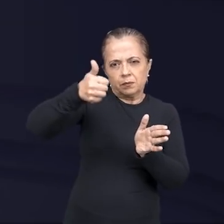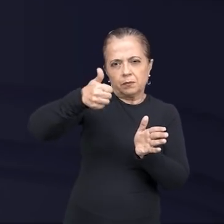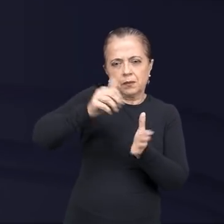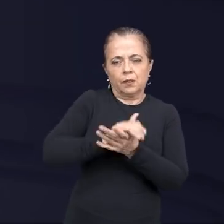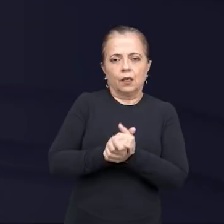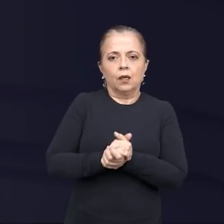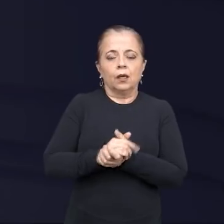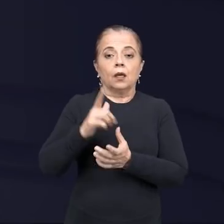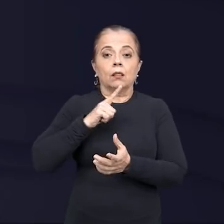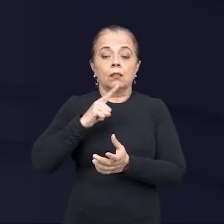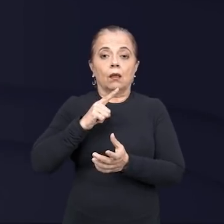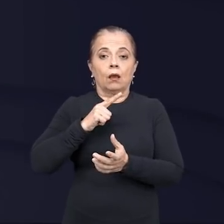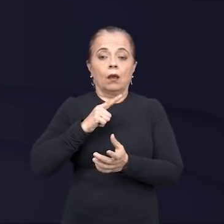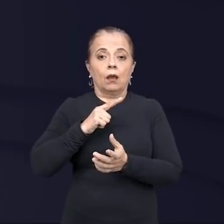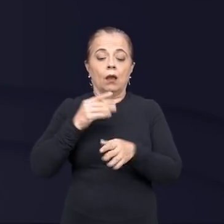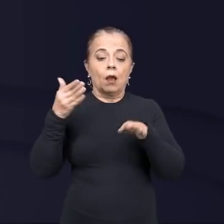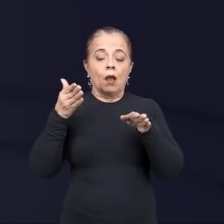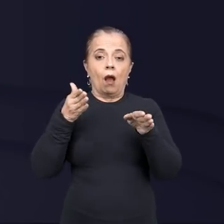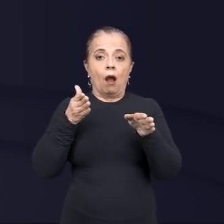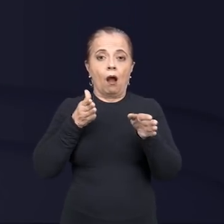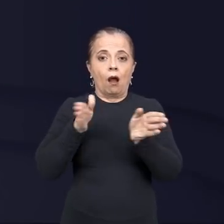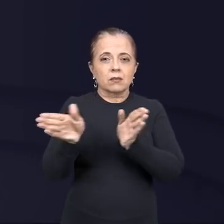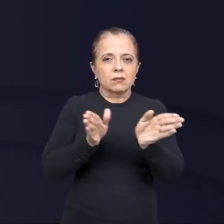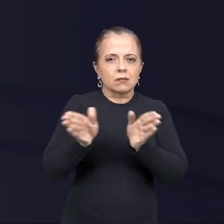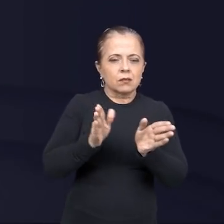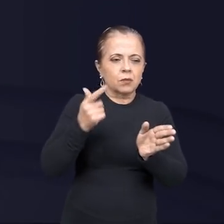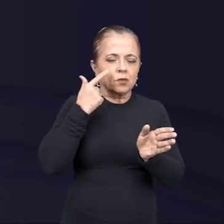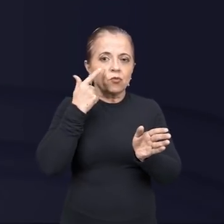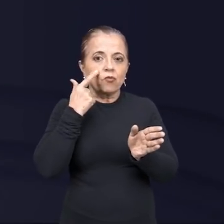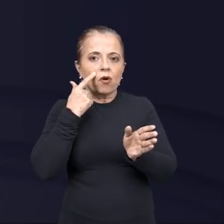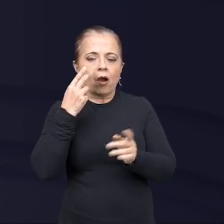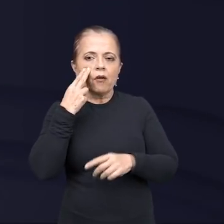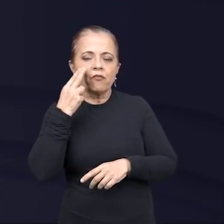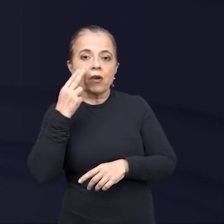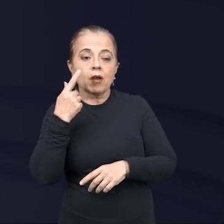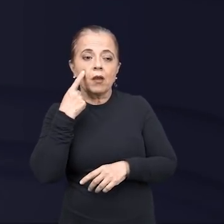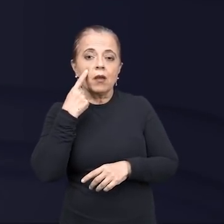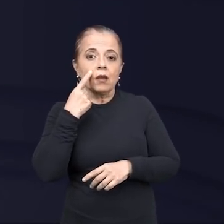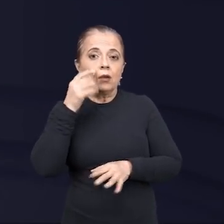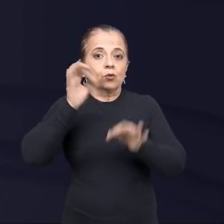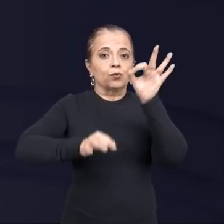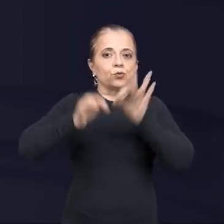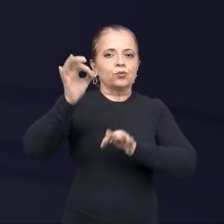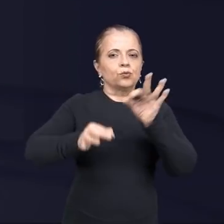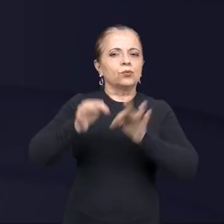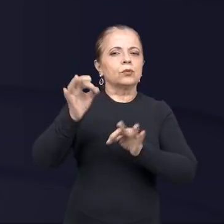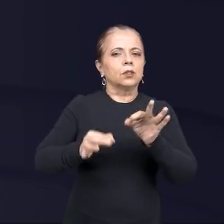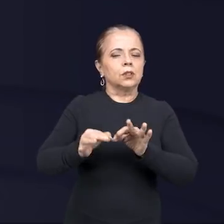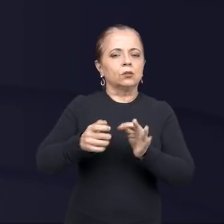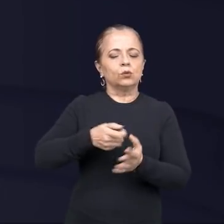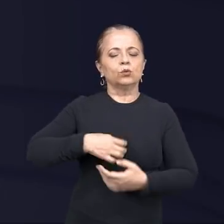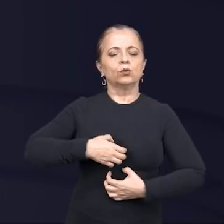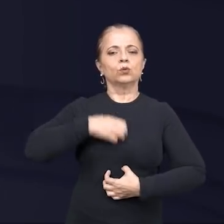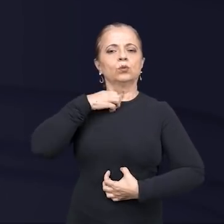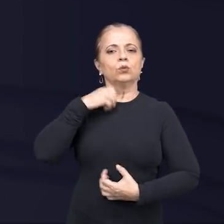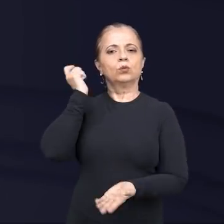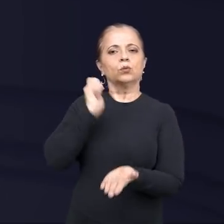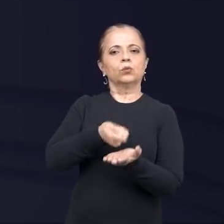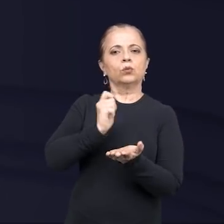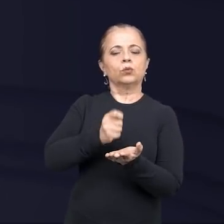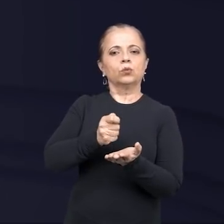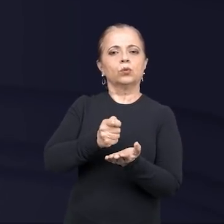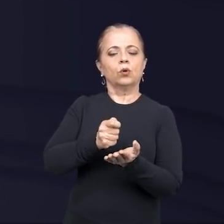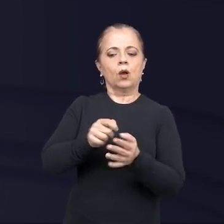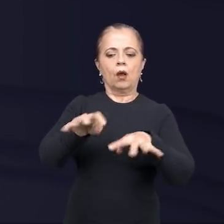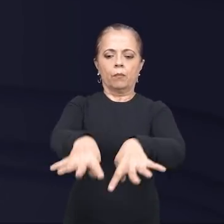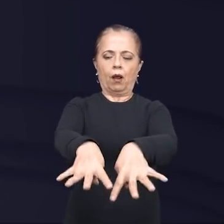um juízo de admissibilidade, que seria a pronúncia, ou seja, o acatamento do juízo para que os réus sejam levados a